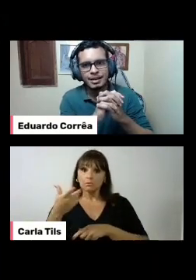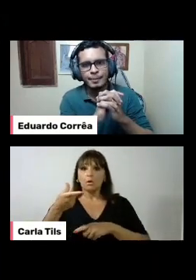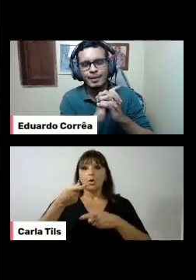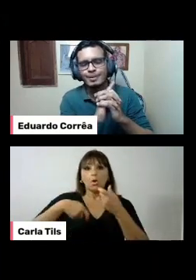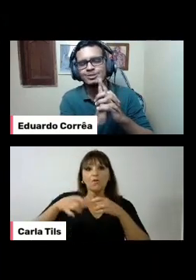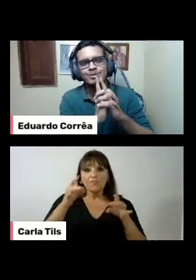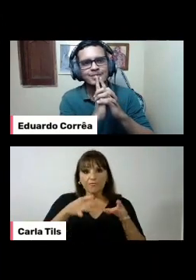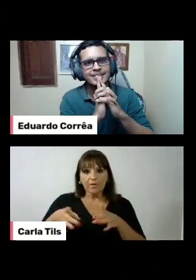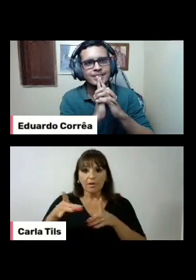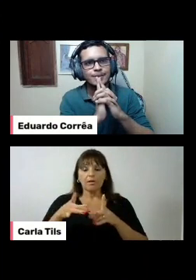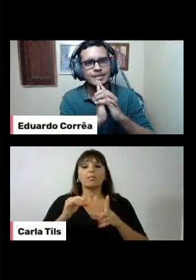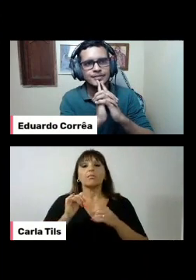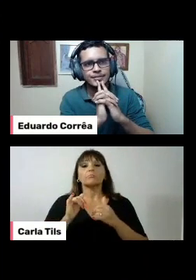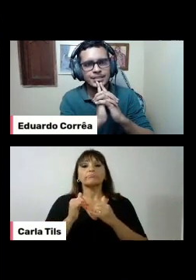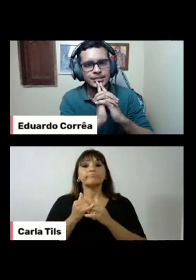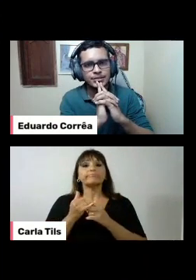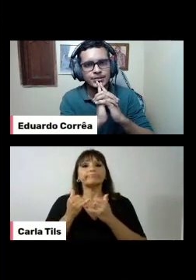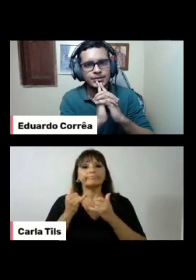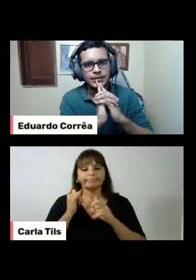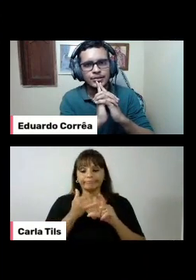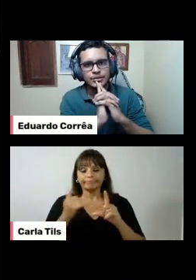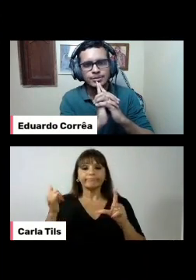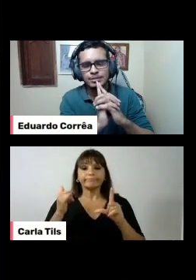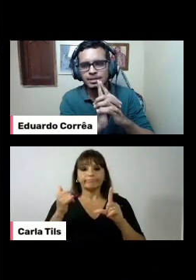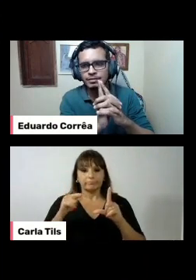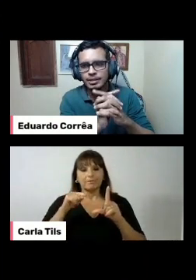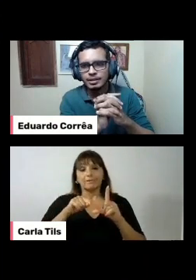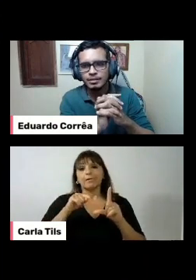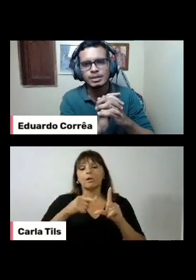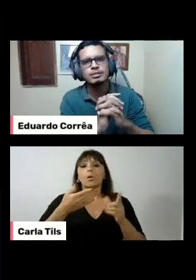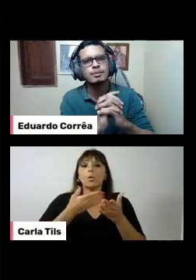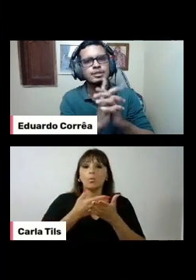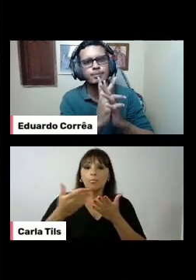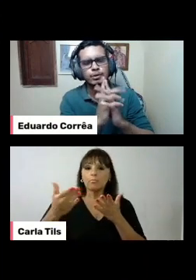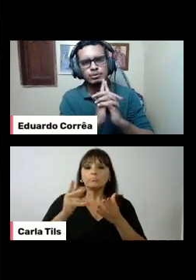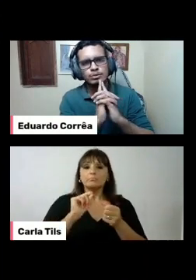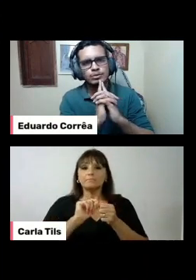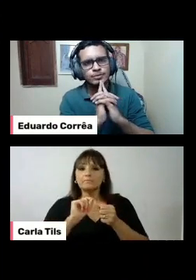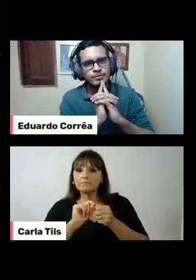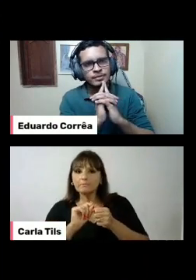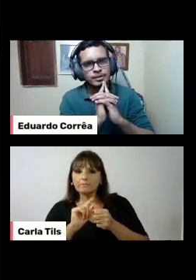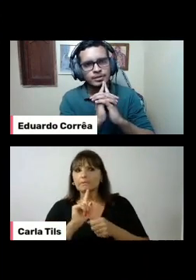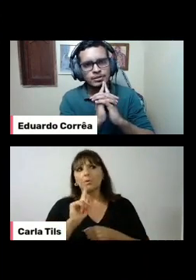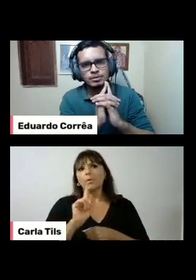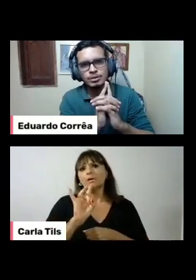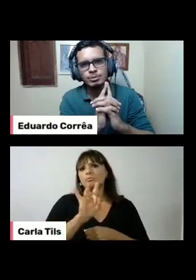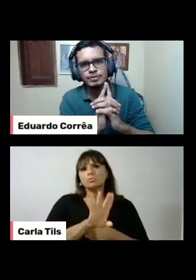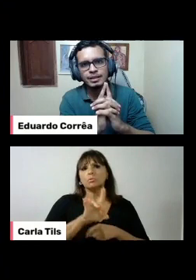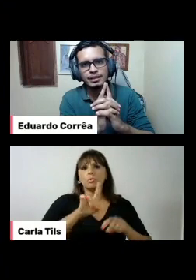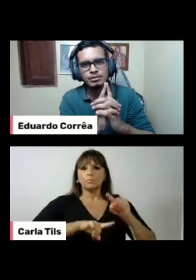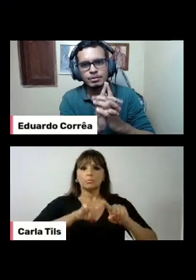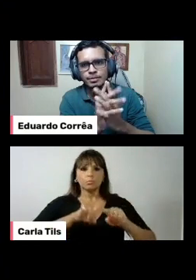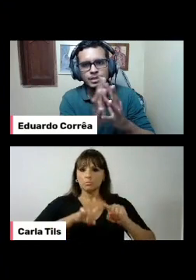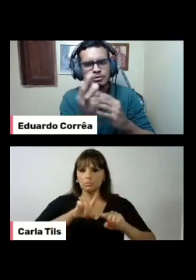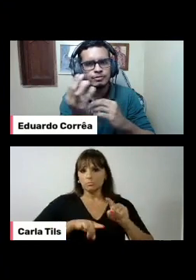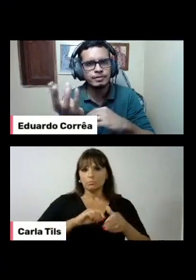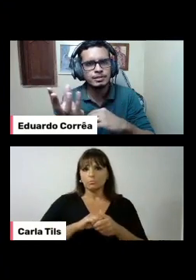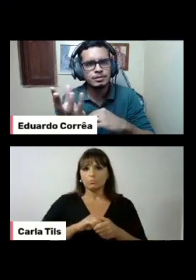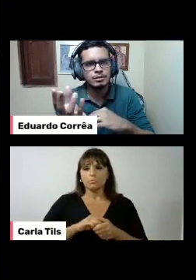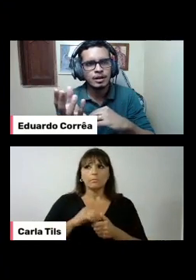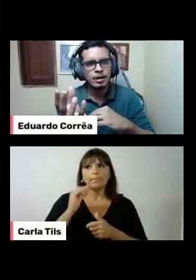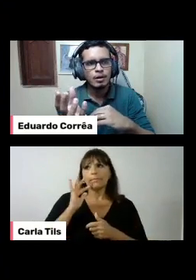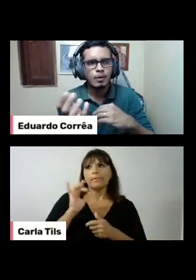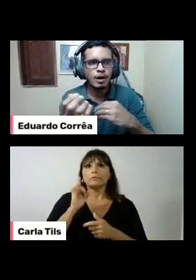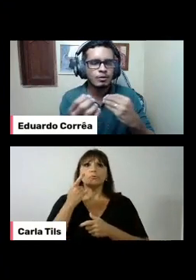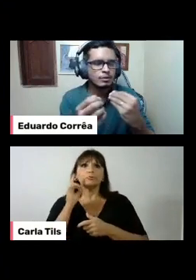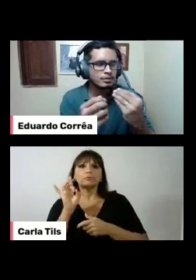pensar. Porque a partir do momento que a gente começa a fazer isso, nós começamos a ver que não é somente produto. Nós não estamos vendendo somente algo